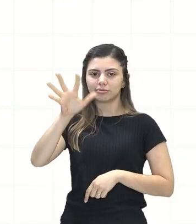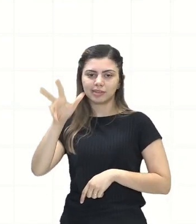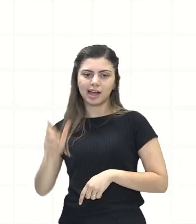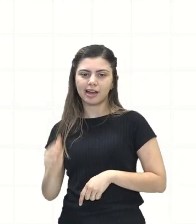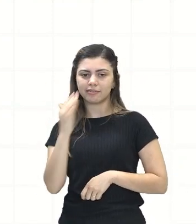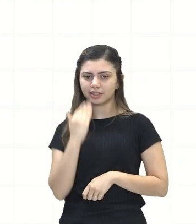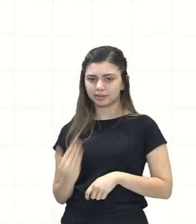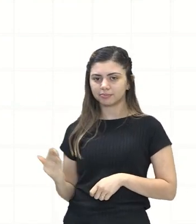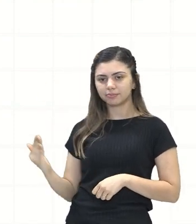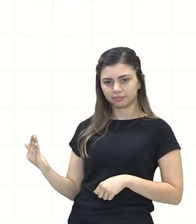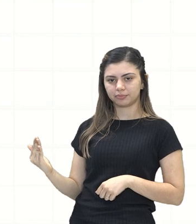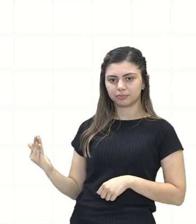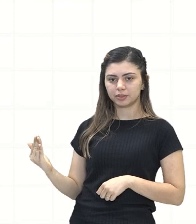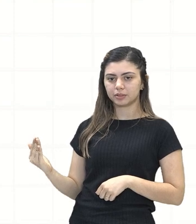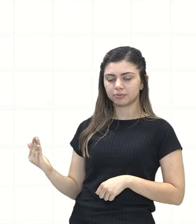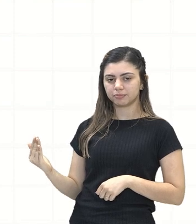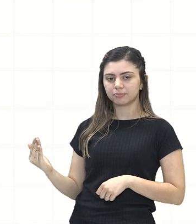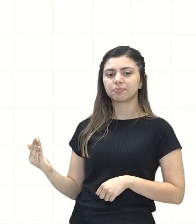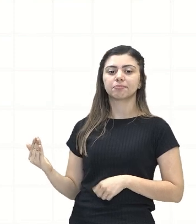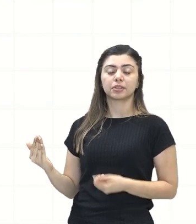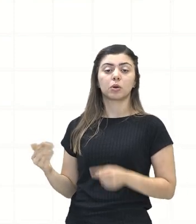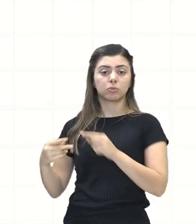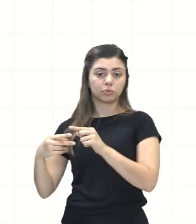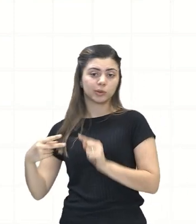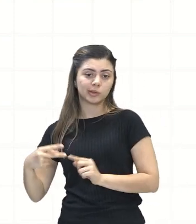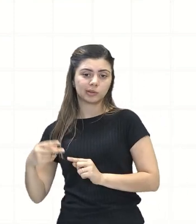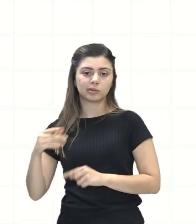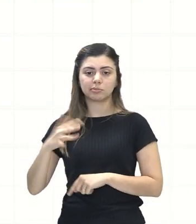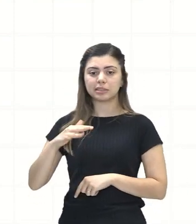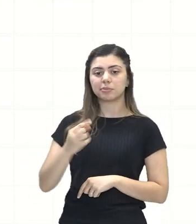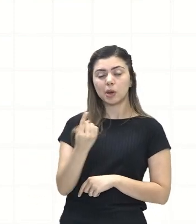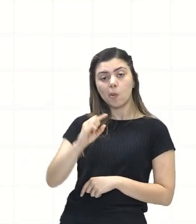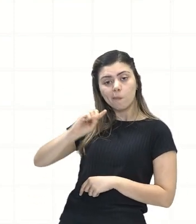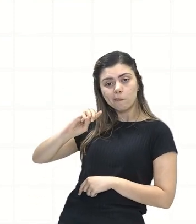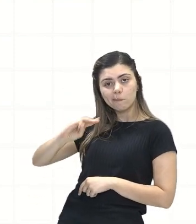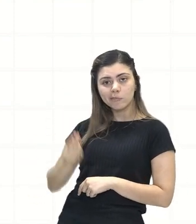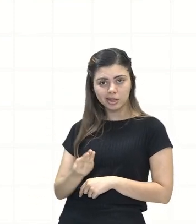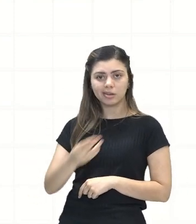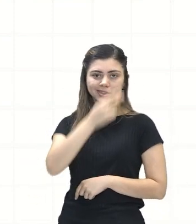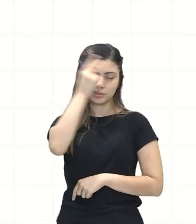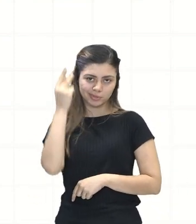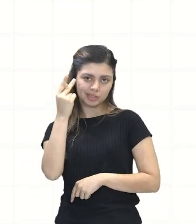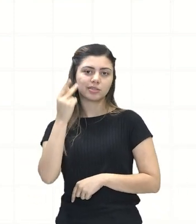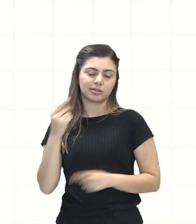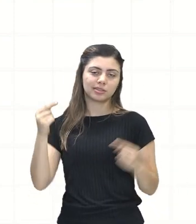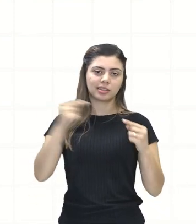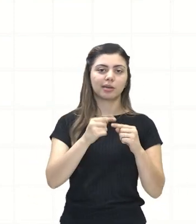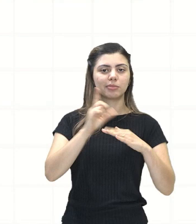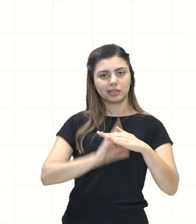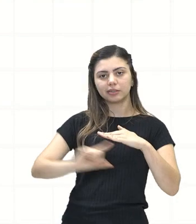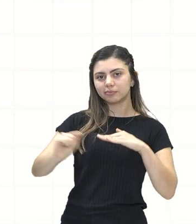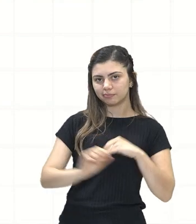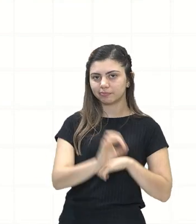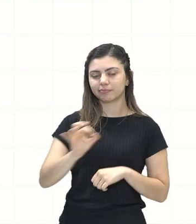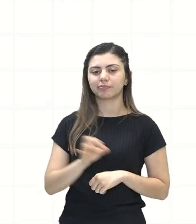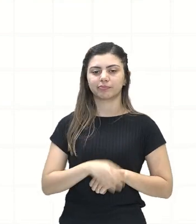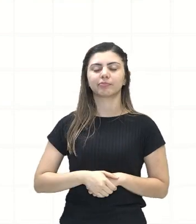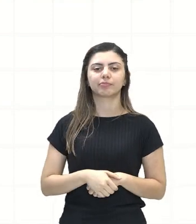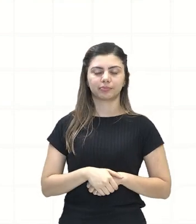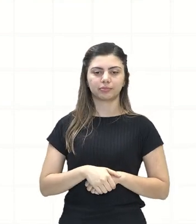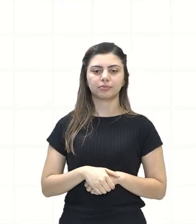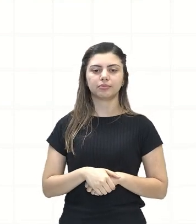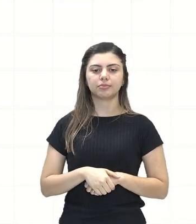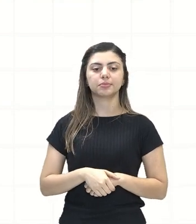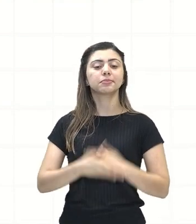do Sul e a Somália, tem mais ou menos ali 1 milhão de pessoas que são consideradas refugiadas, né,